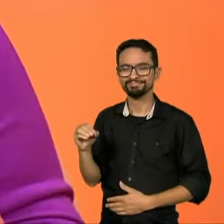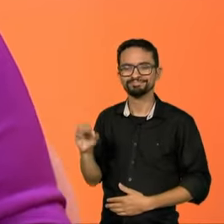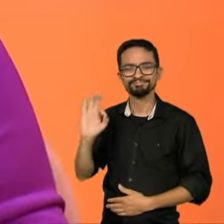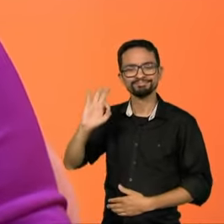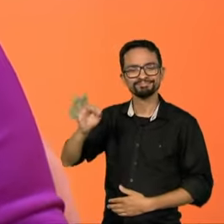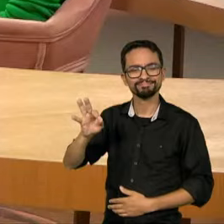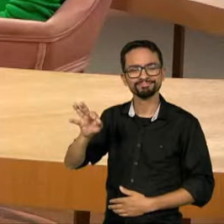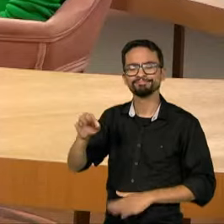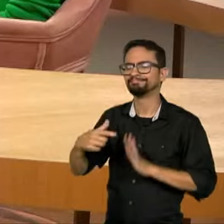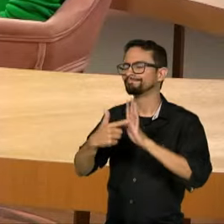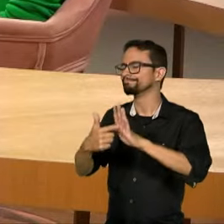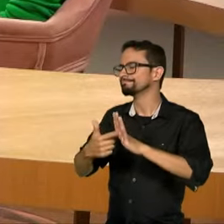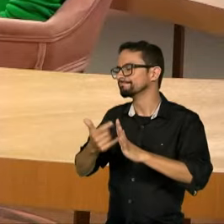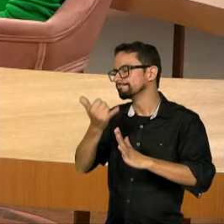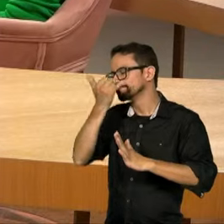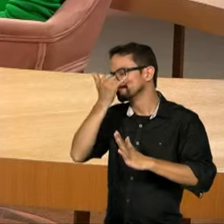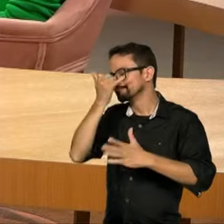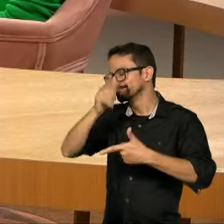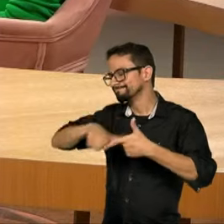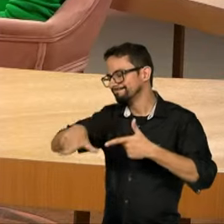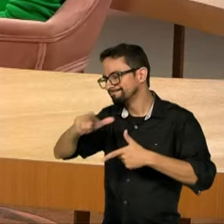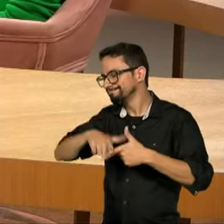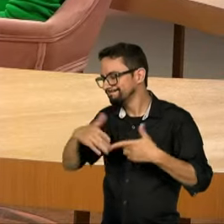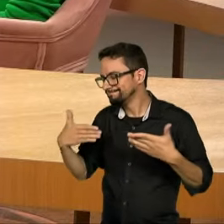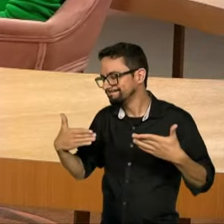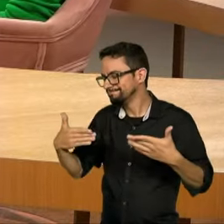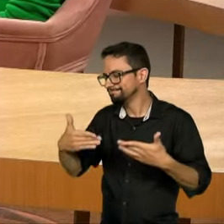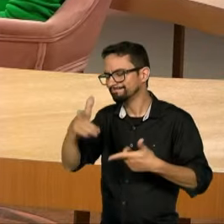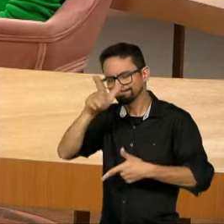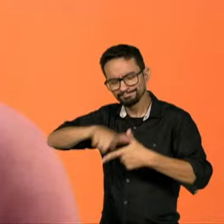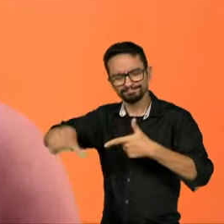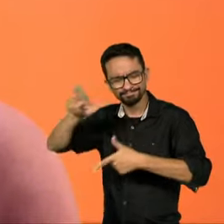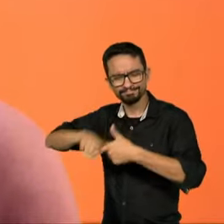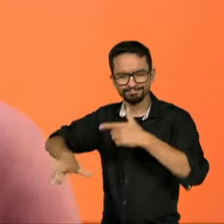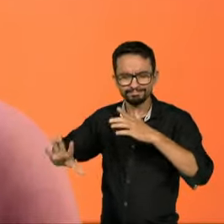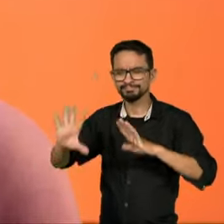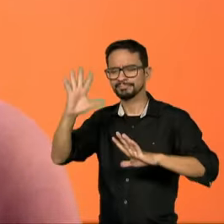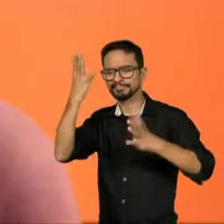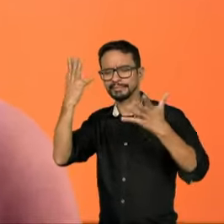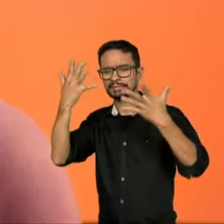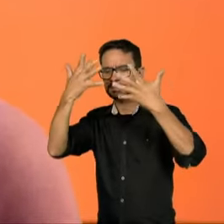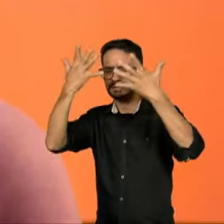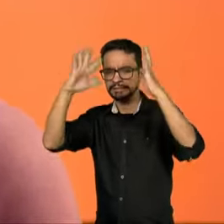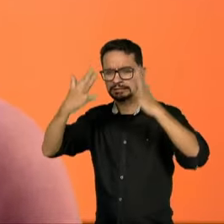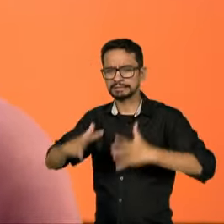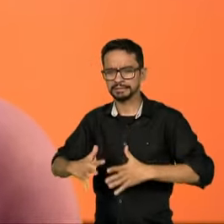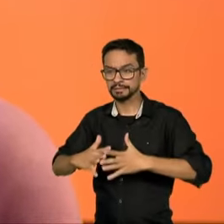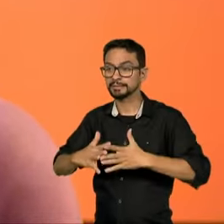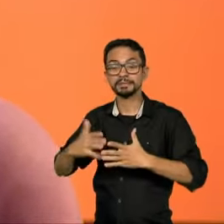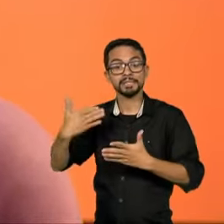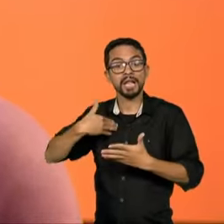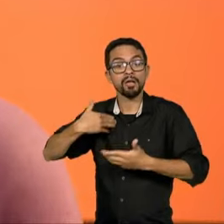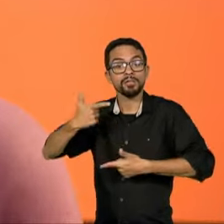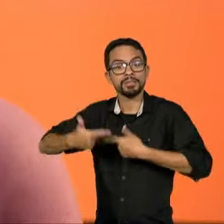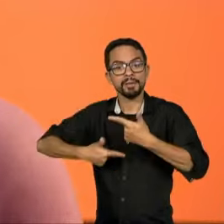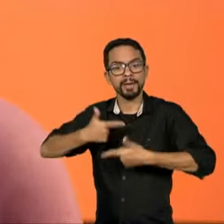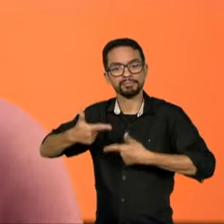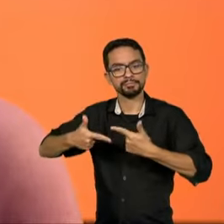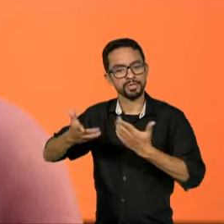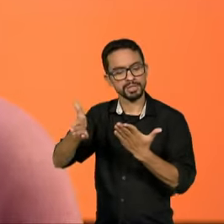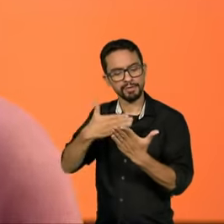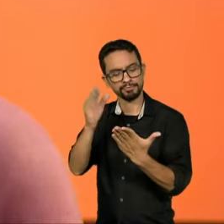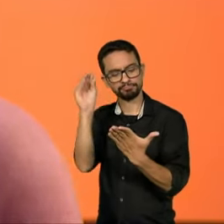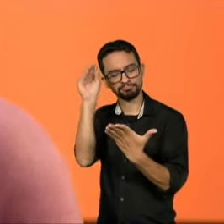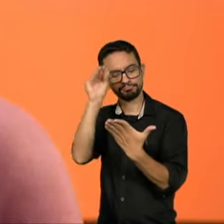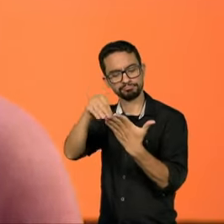essa tragédia, que é esse fim do mundo iminente, essas catástrofes. E o material com que eu trabalho, que eu trabalhei nesses